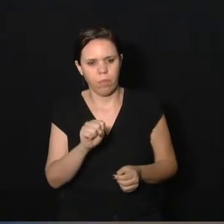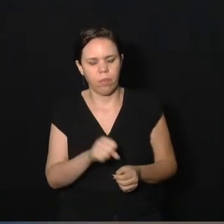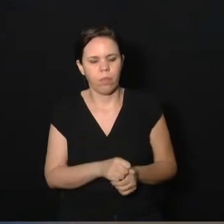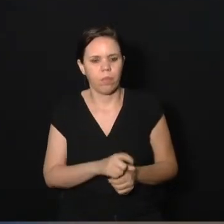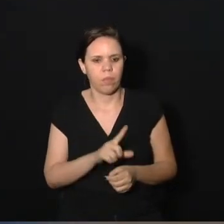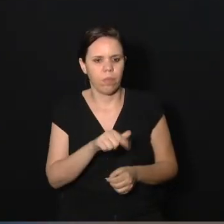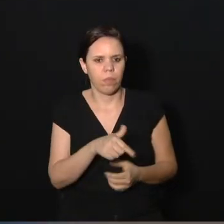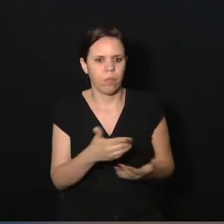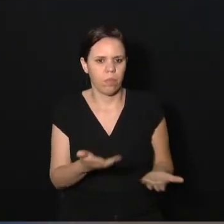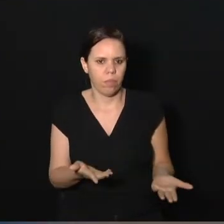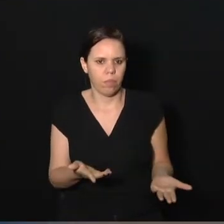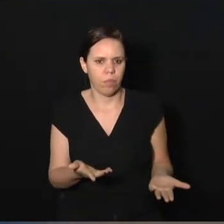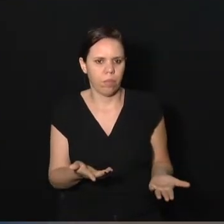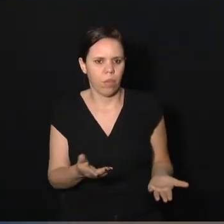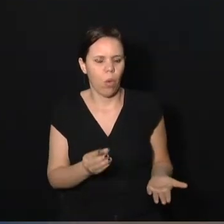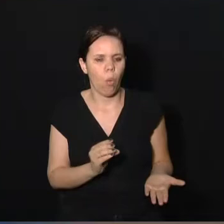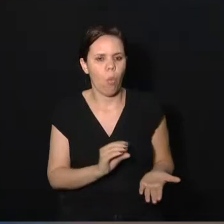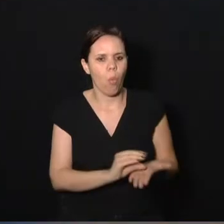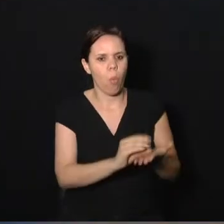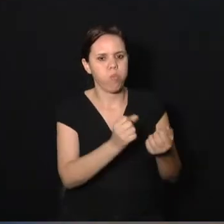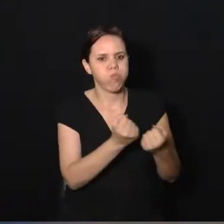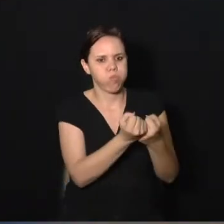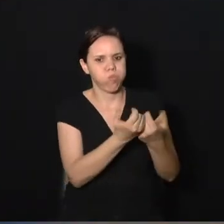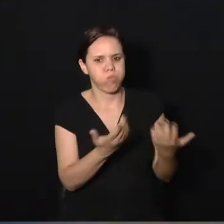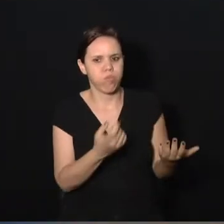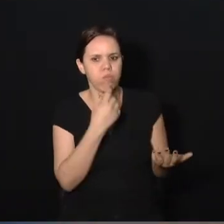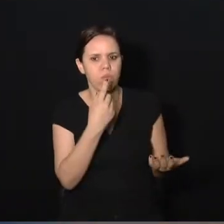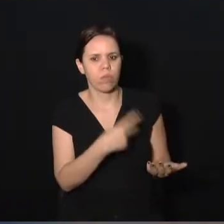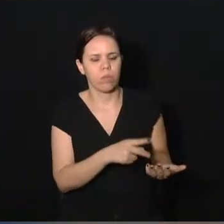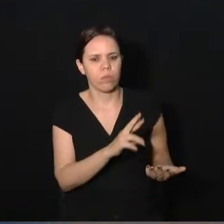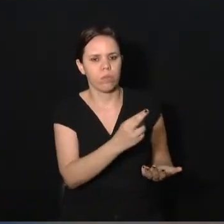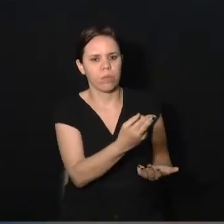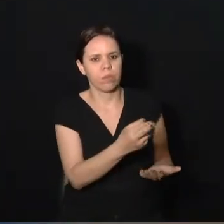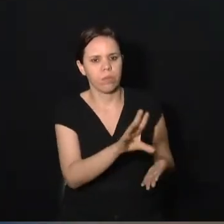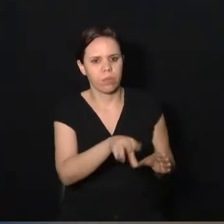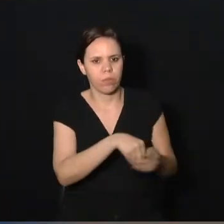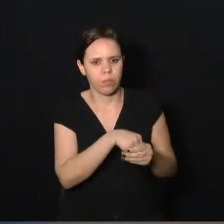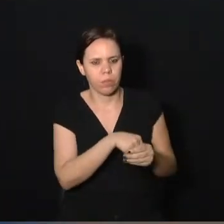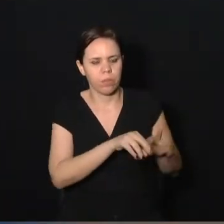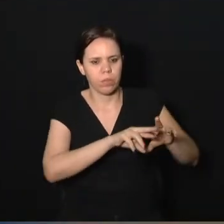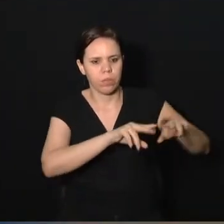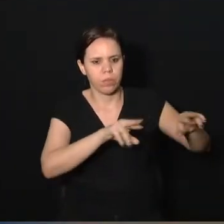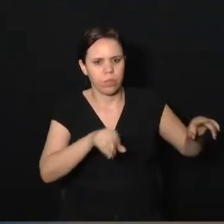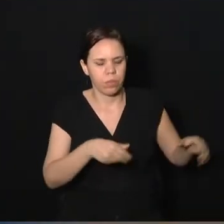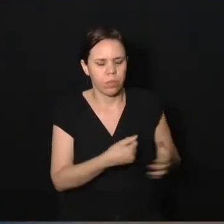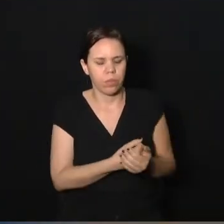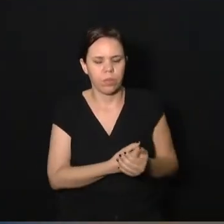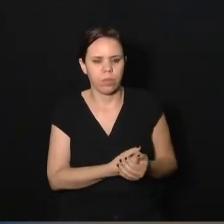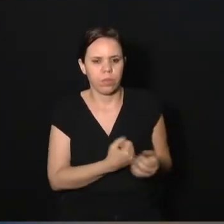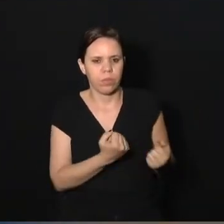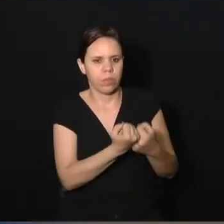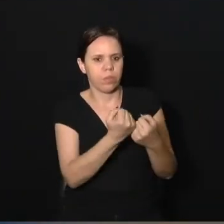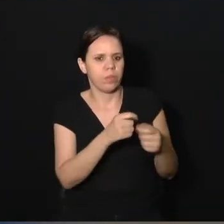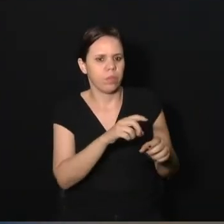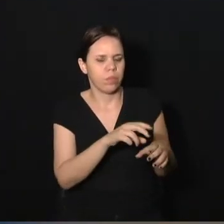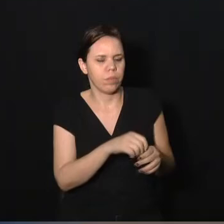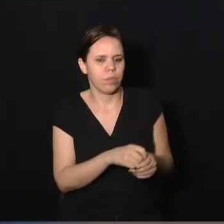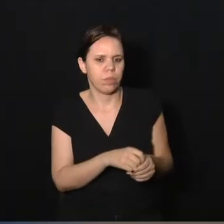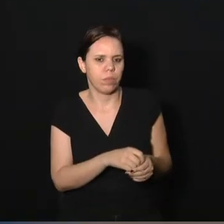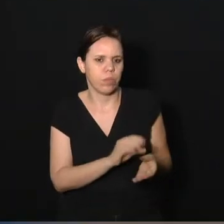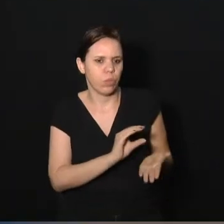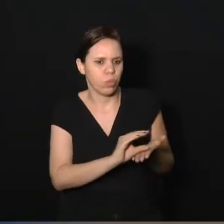é um recurso que Campinas resolveu implementar com vários recursos, né? Tanto